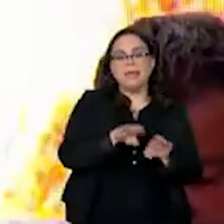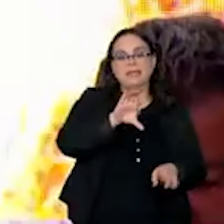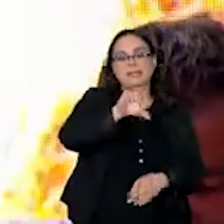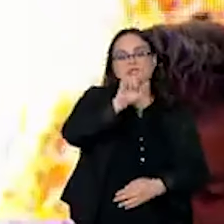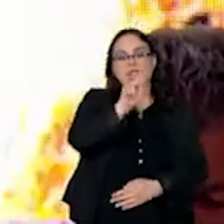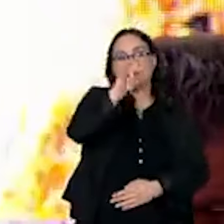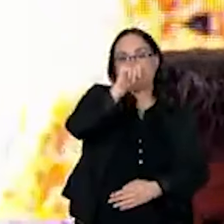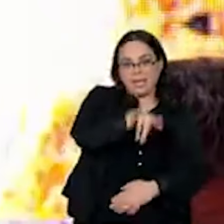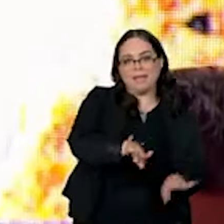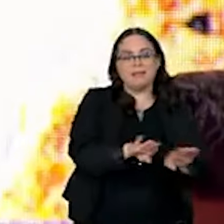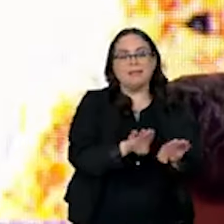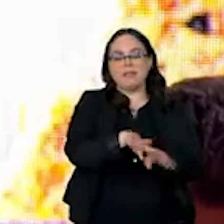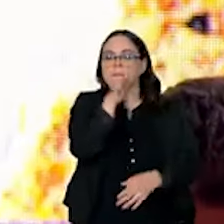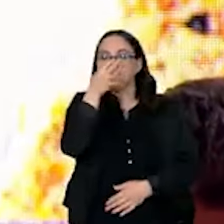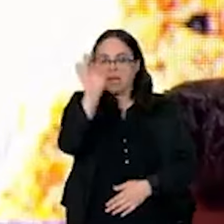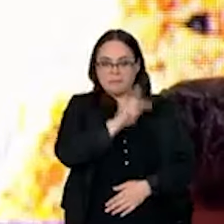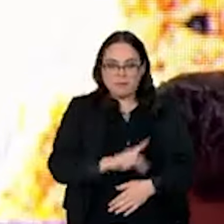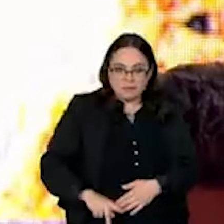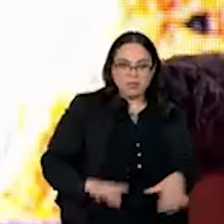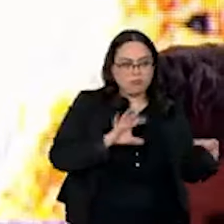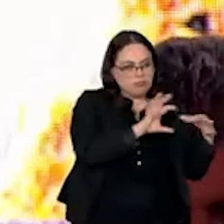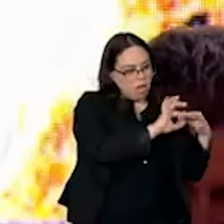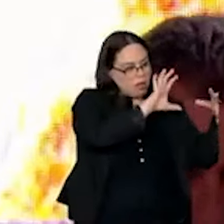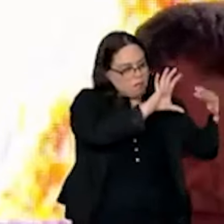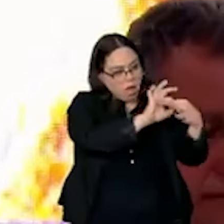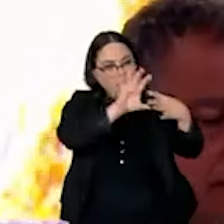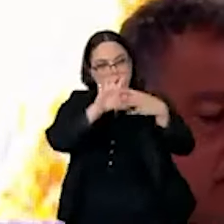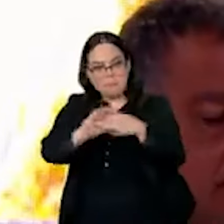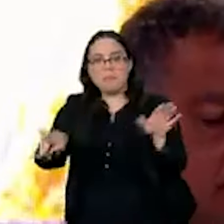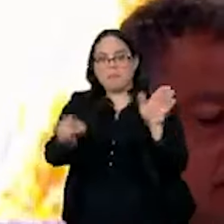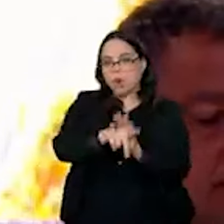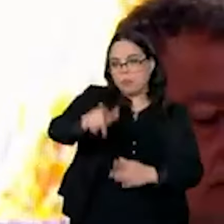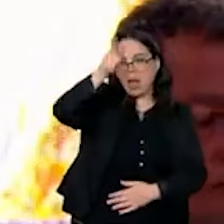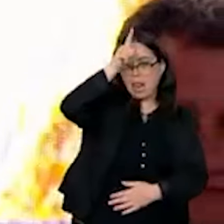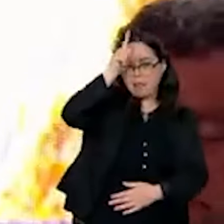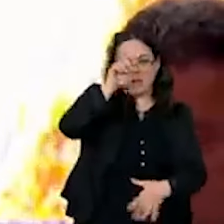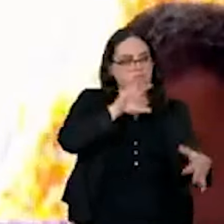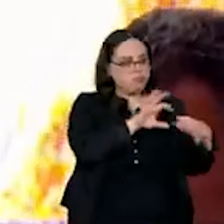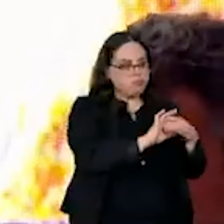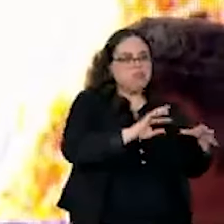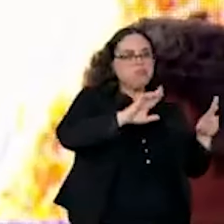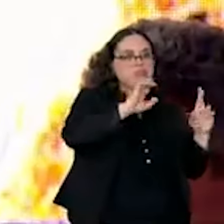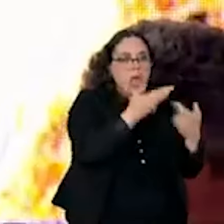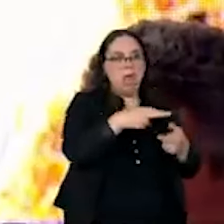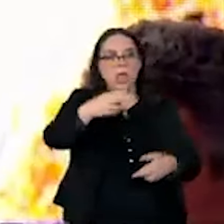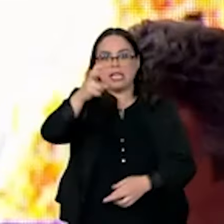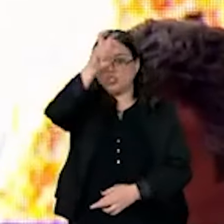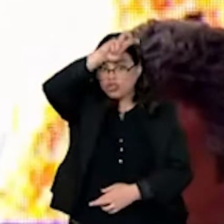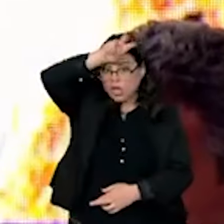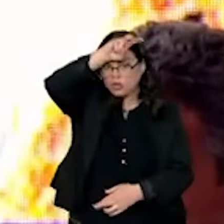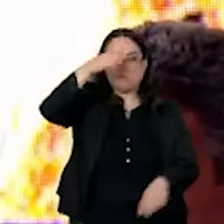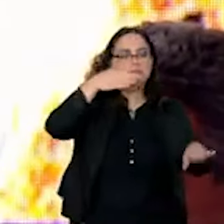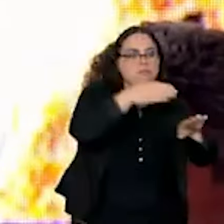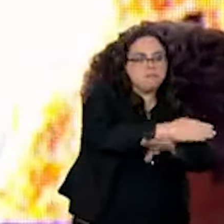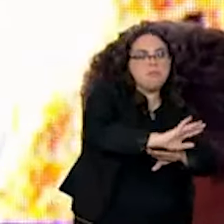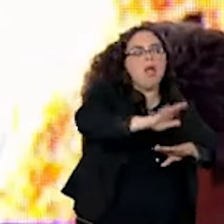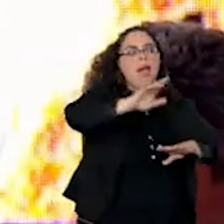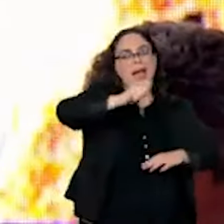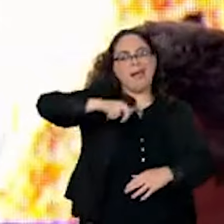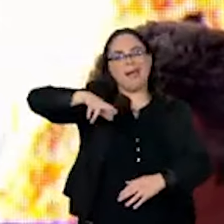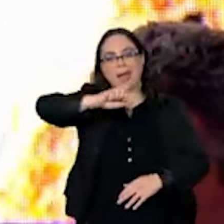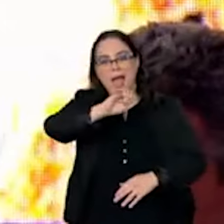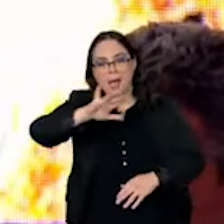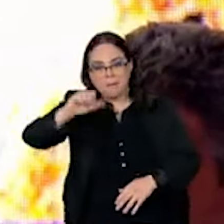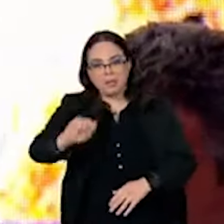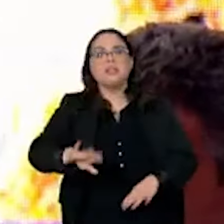reunião com Macron na França. Já tive reunião com Olaf Scholz na Alemanha. Já tive reunião no Egito. Já fui na Arábia Saudita. Já